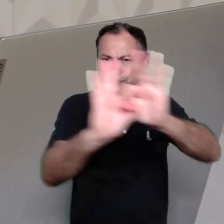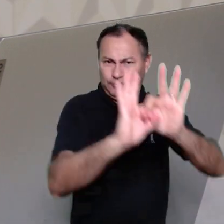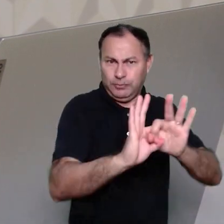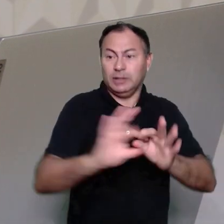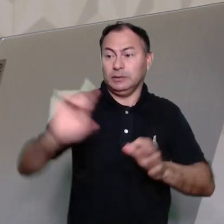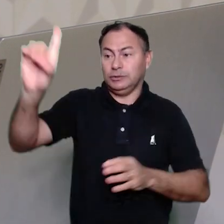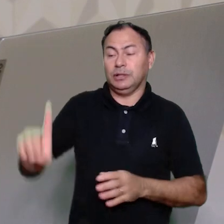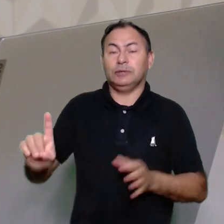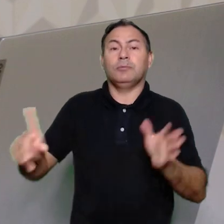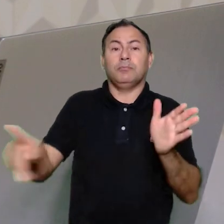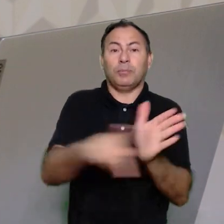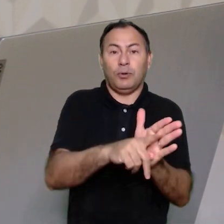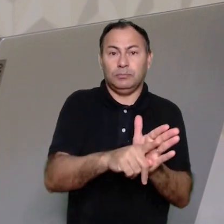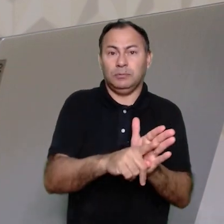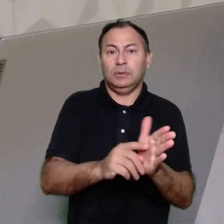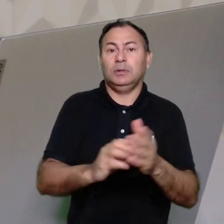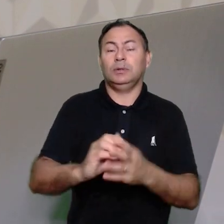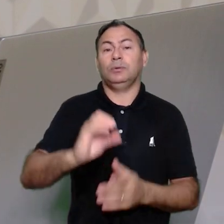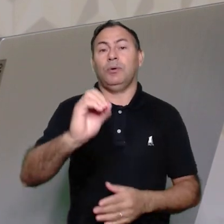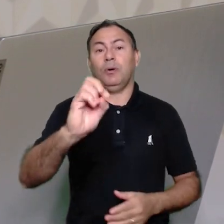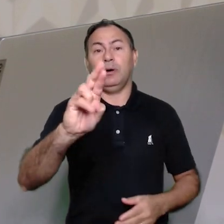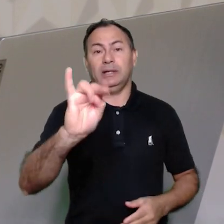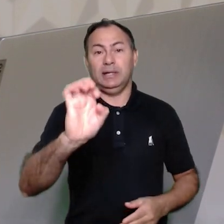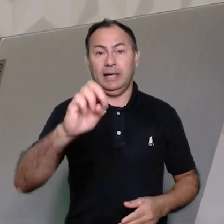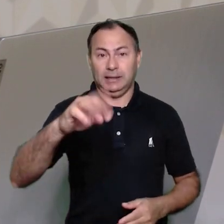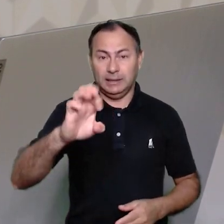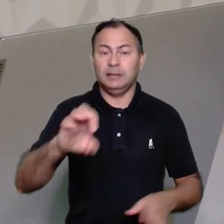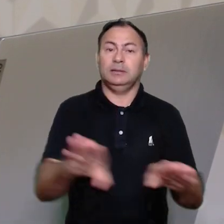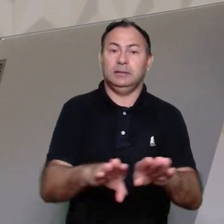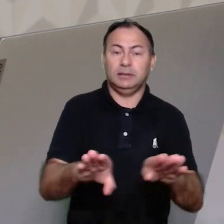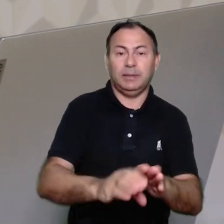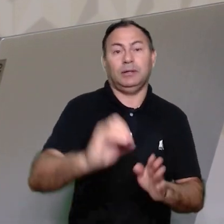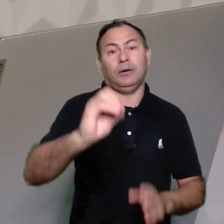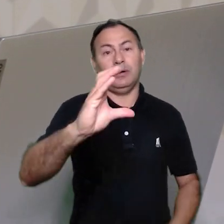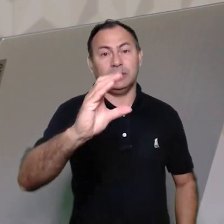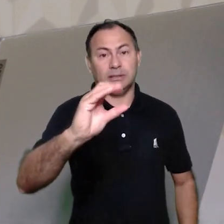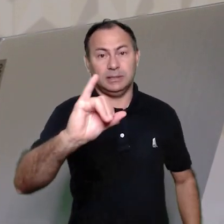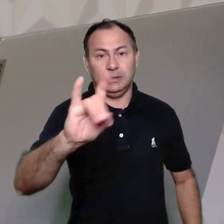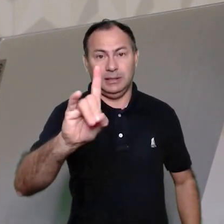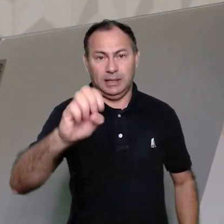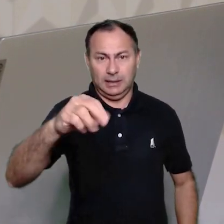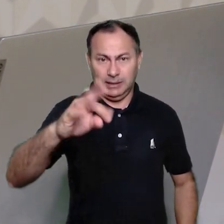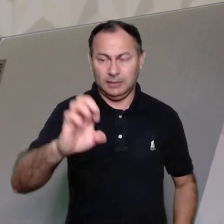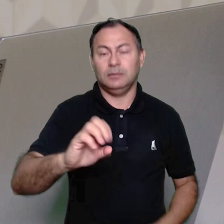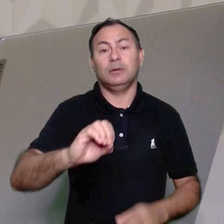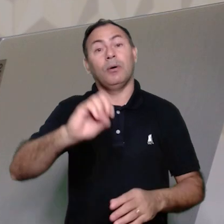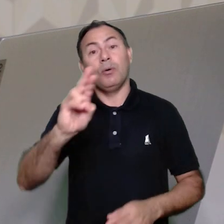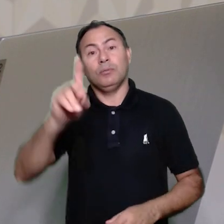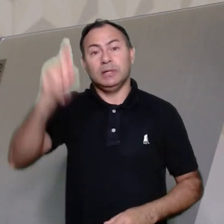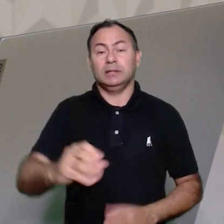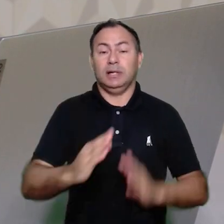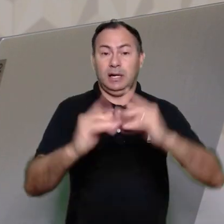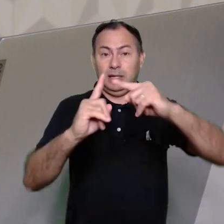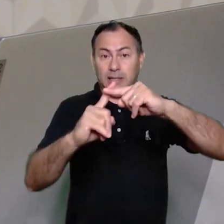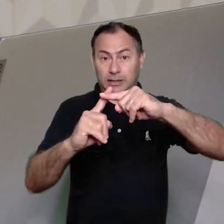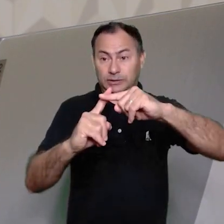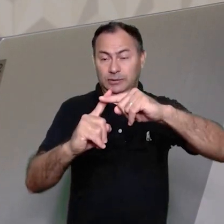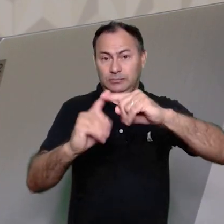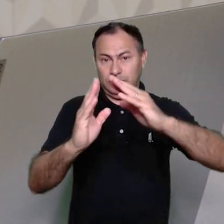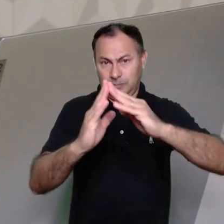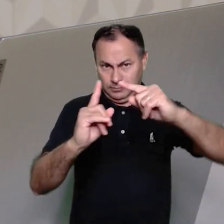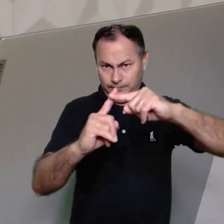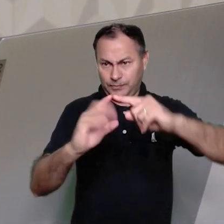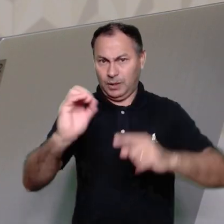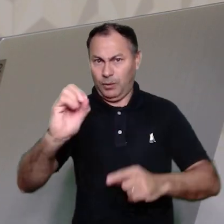de direito próprio do Oriente e do Ocidente. Ou seja, as igrejas do Oriente,